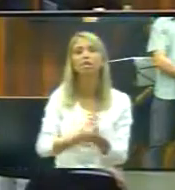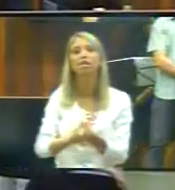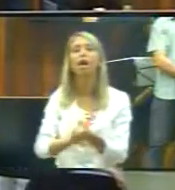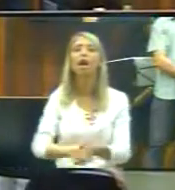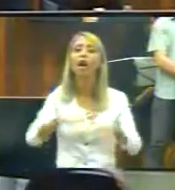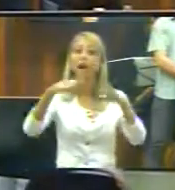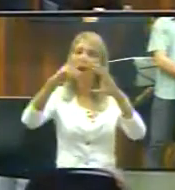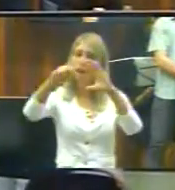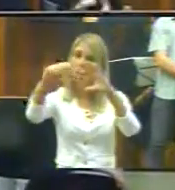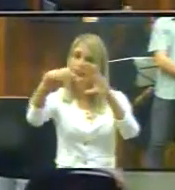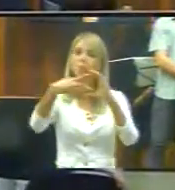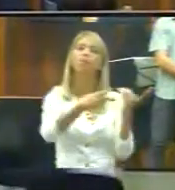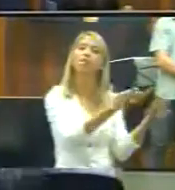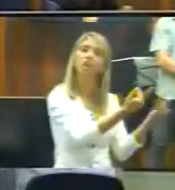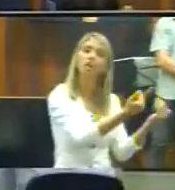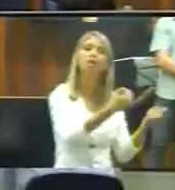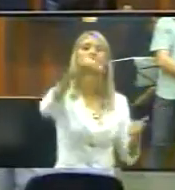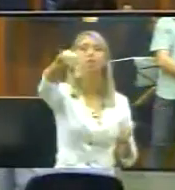Nova Friburgo.